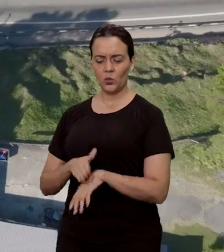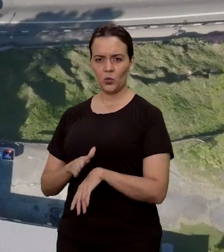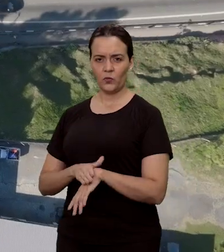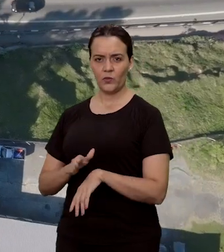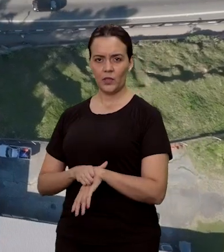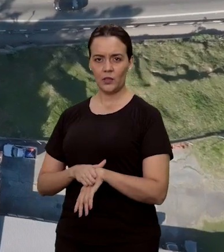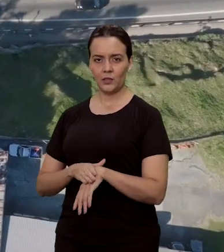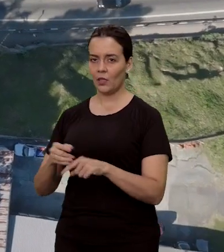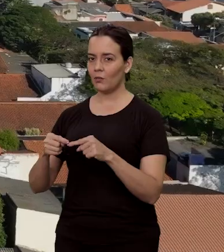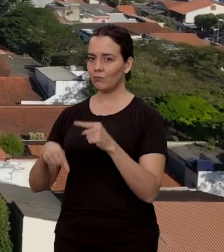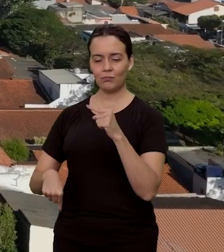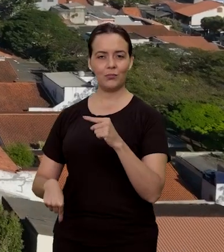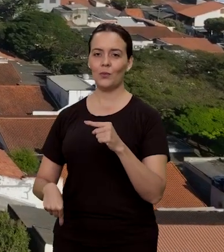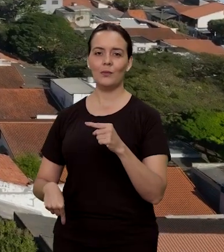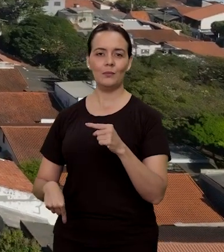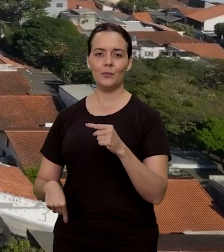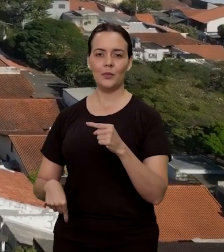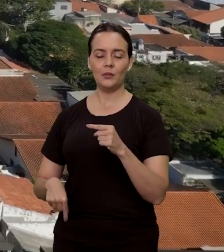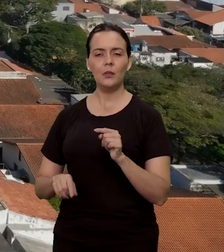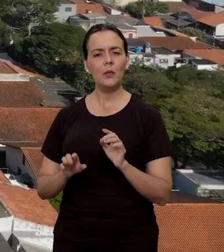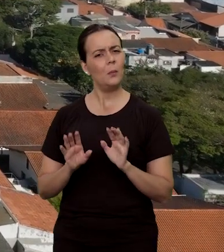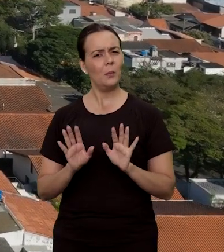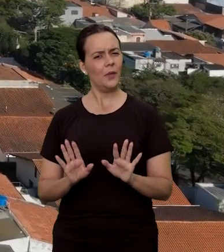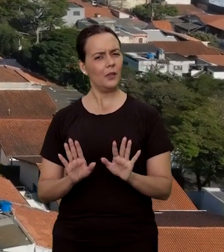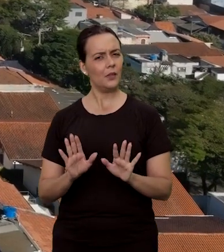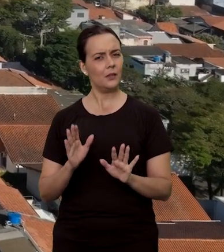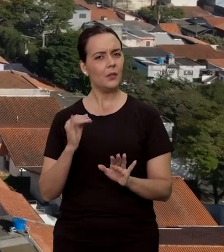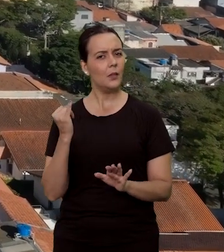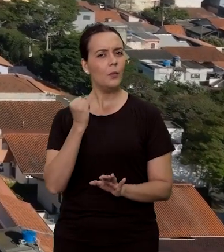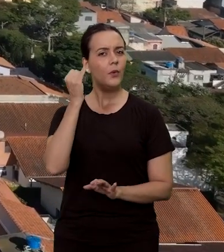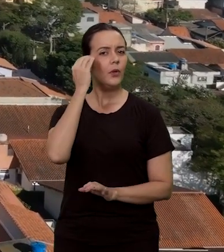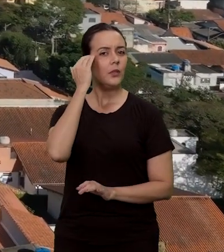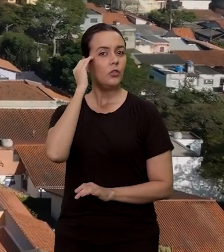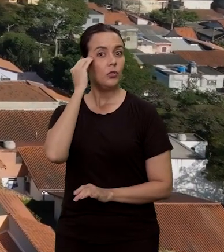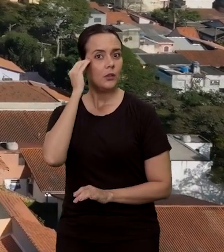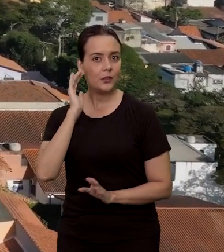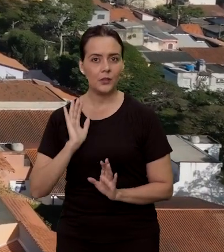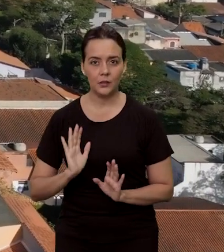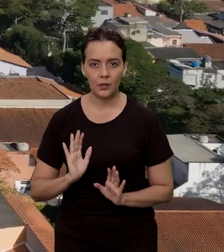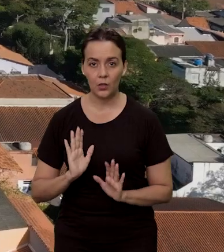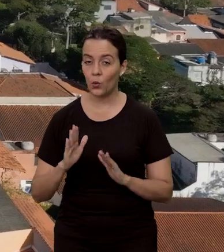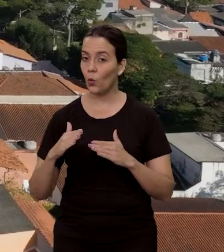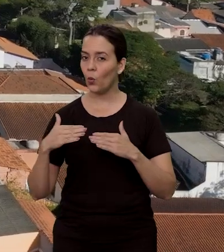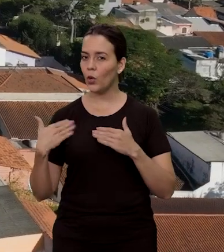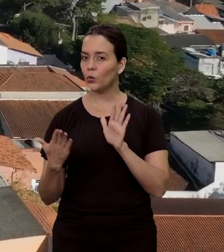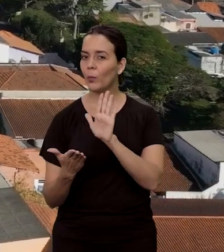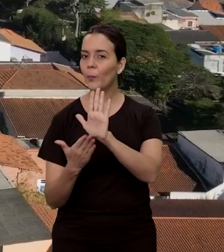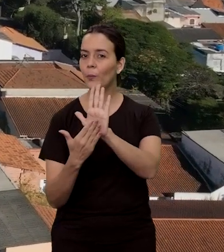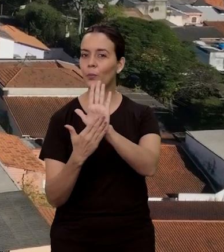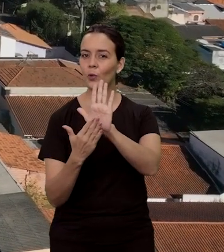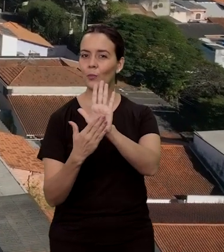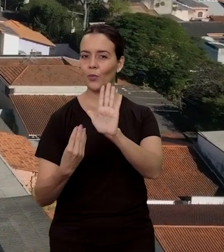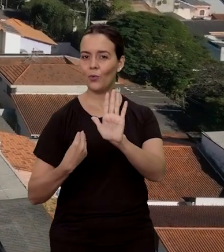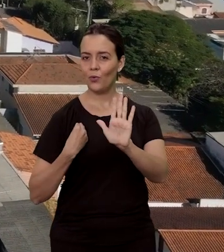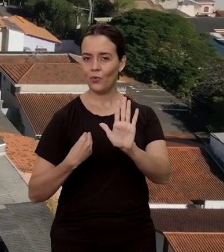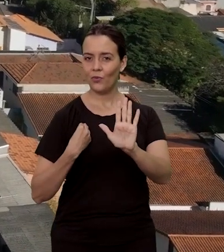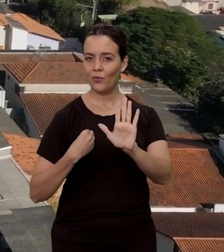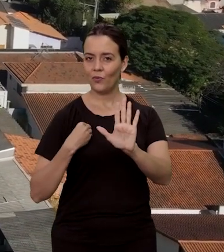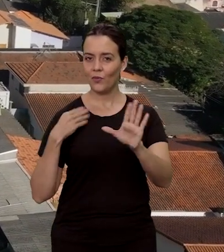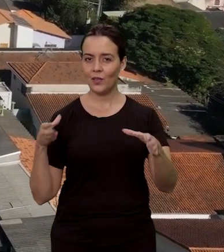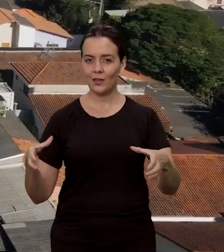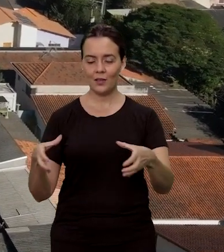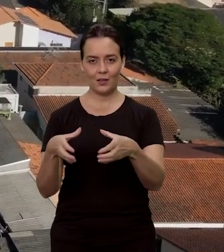Então, é muito importante a gente entender que ao a gente propor o coletivo, não se